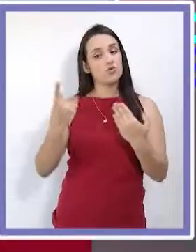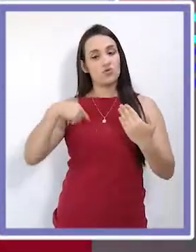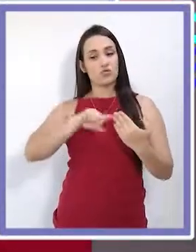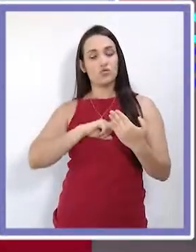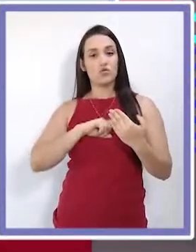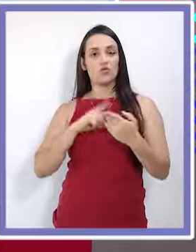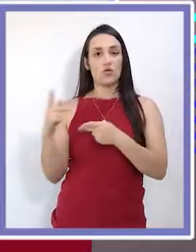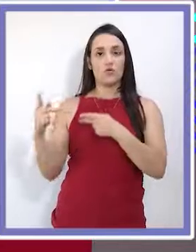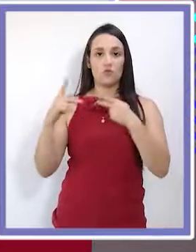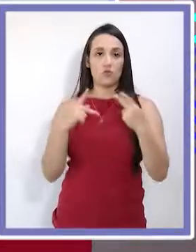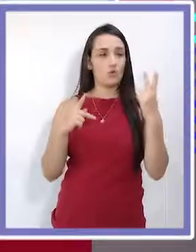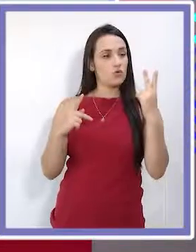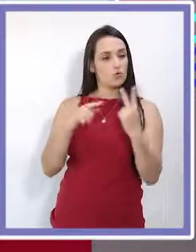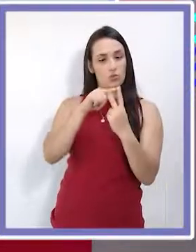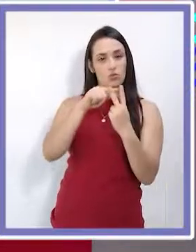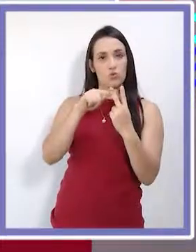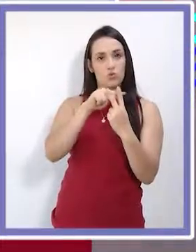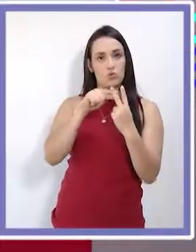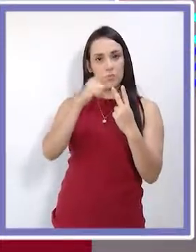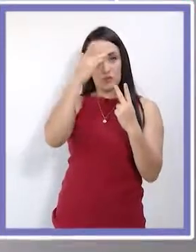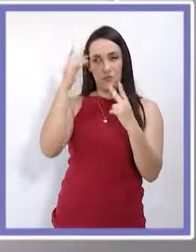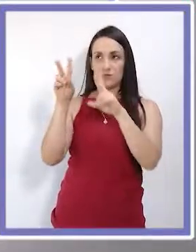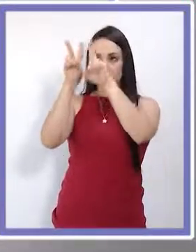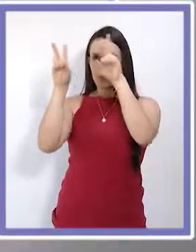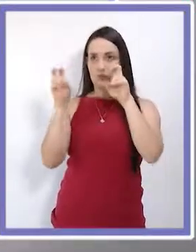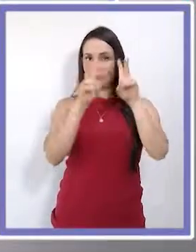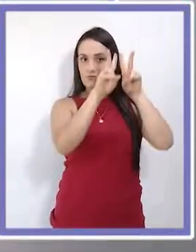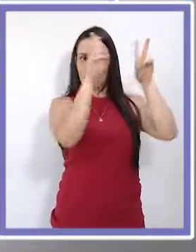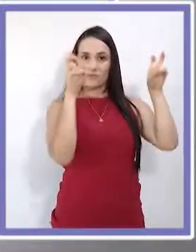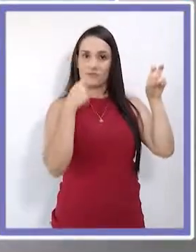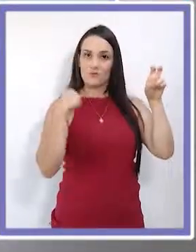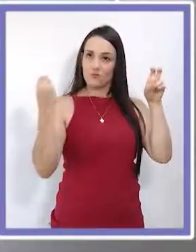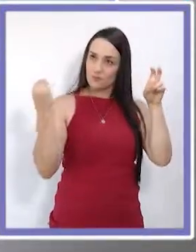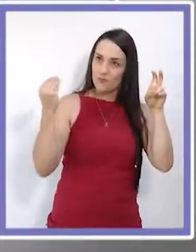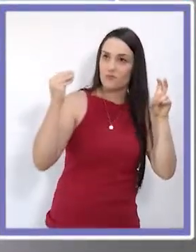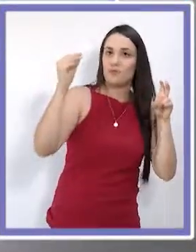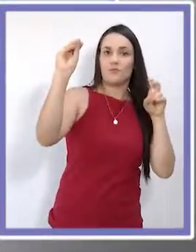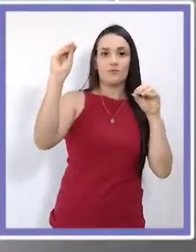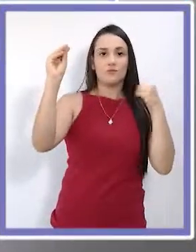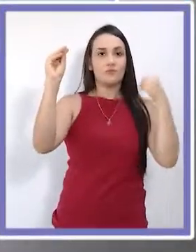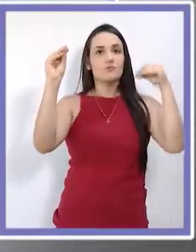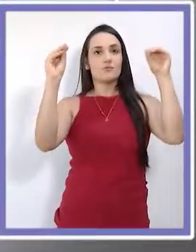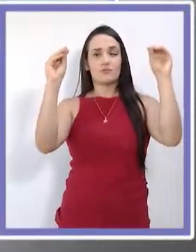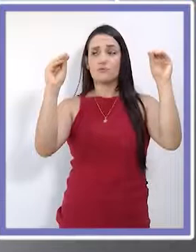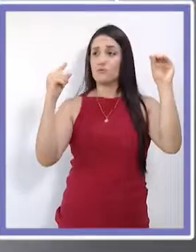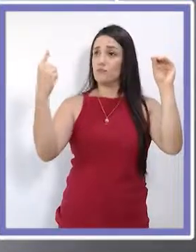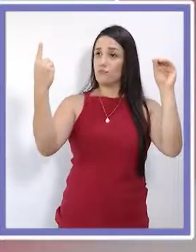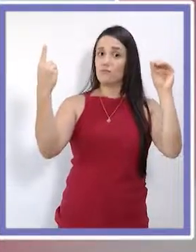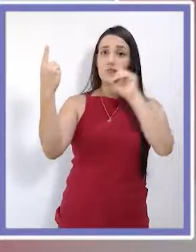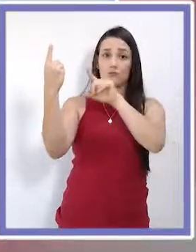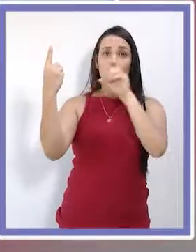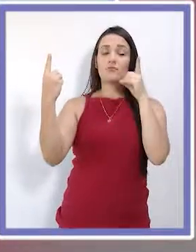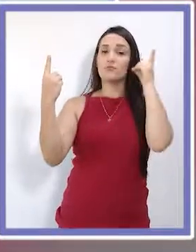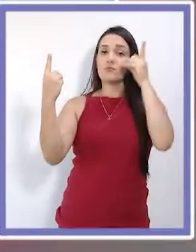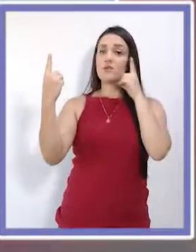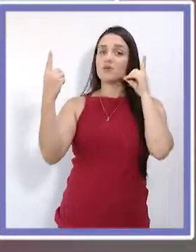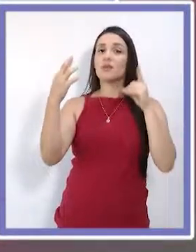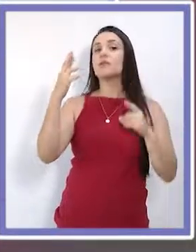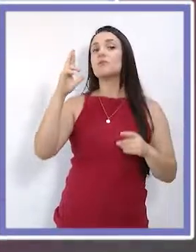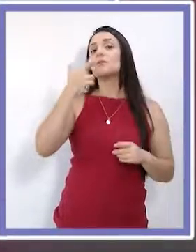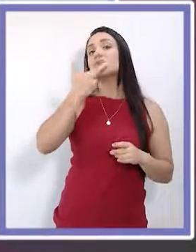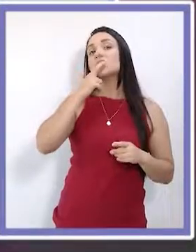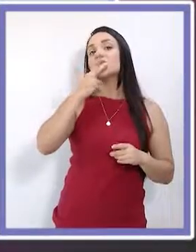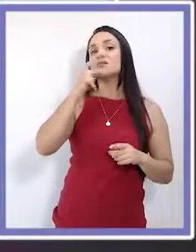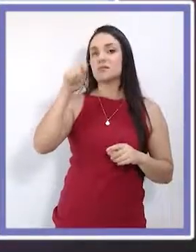no Perspectiva, com dois convidados, o primeiro a quem eu já vou adicionar aqui na nossa janela de entrevistas do Perspectiva, é o